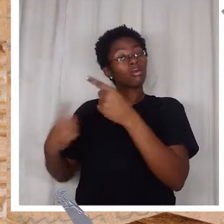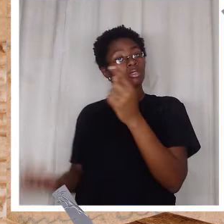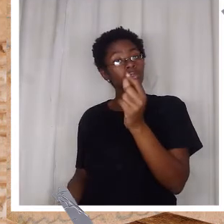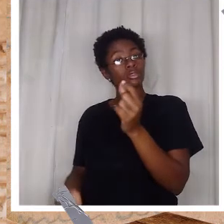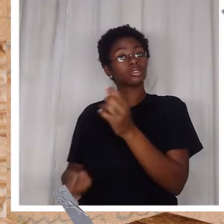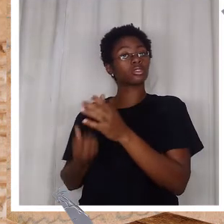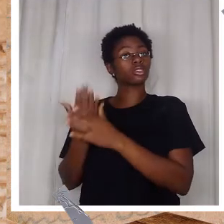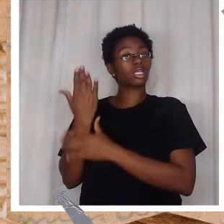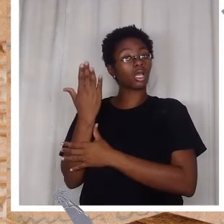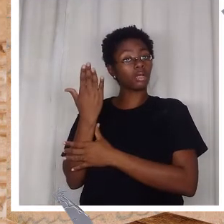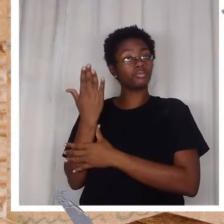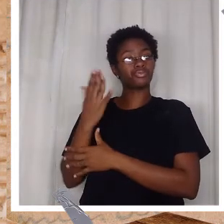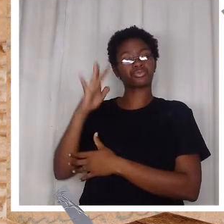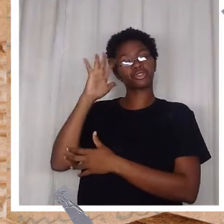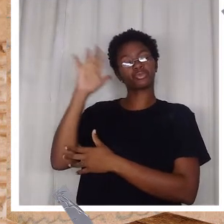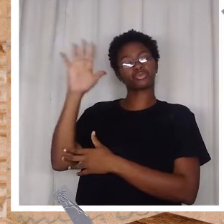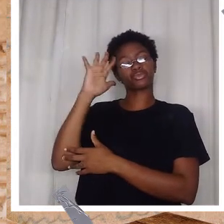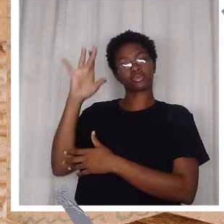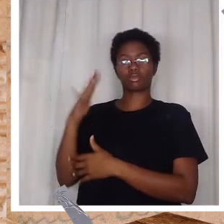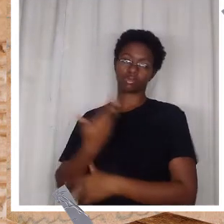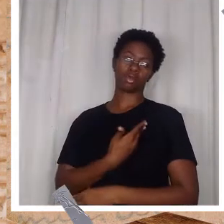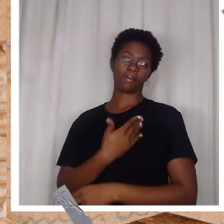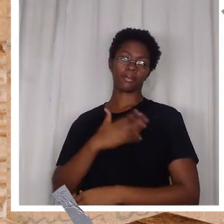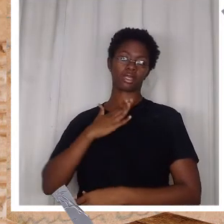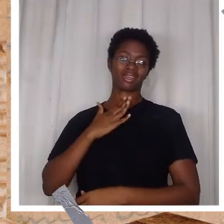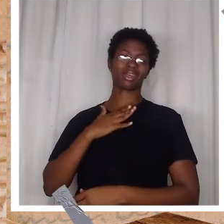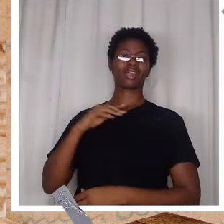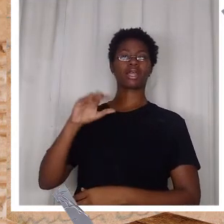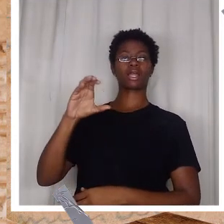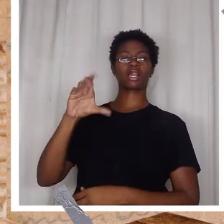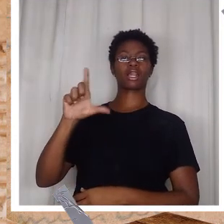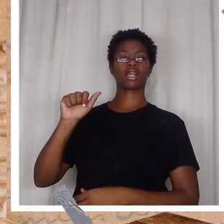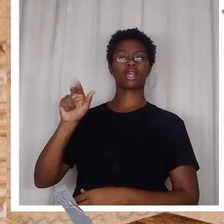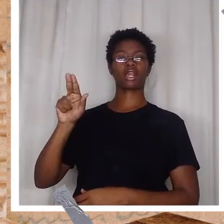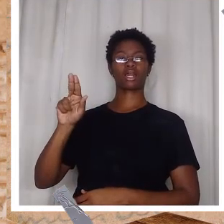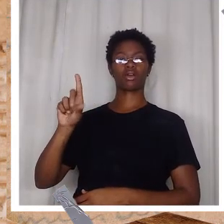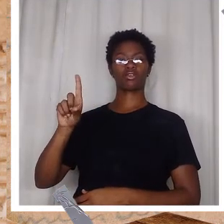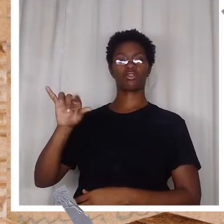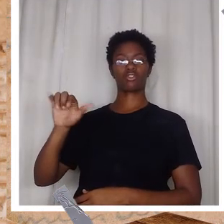uma ficção com uma companheira chamada Cláudia.